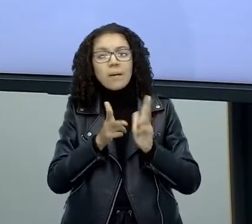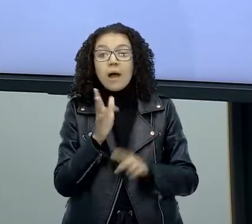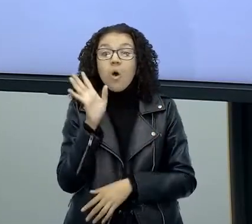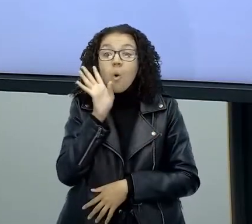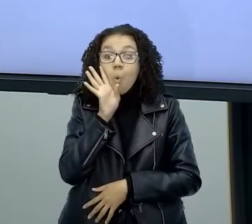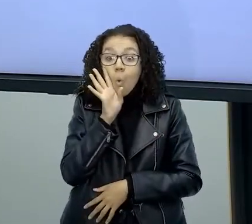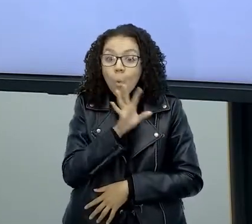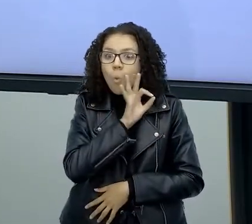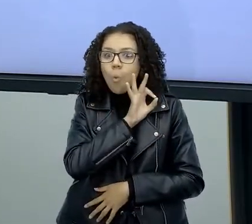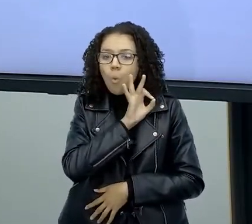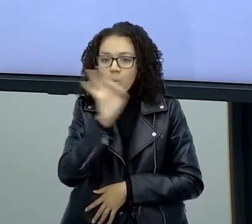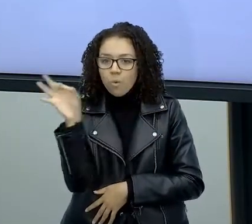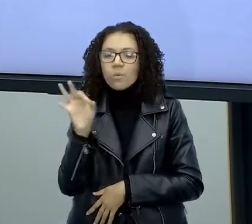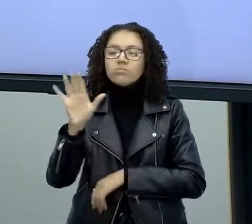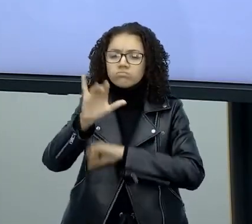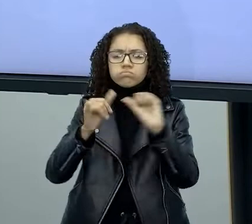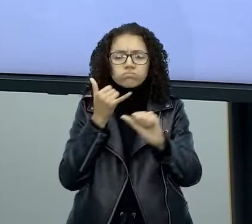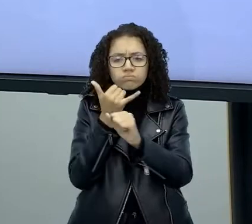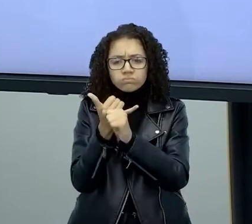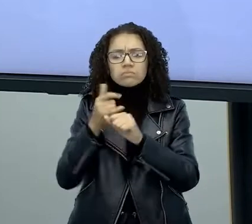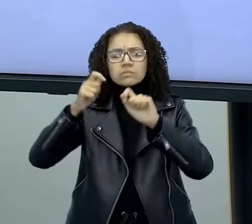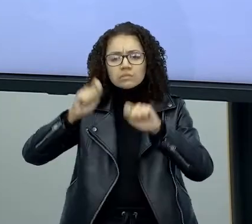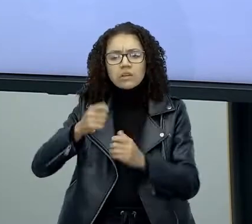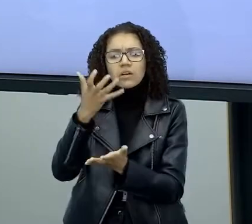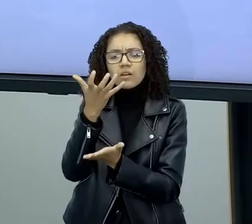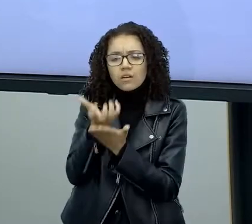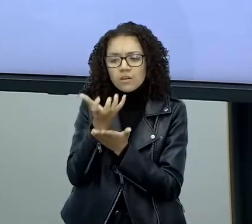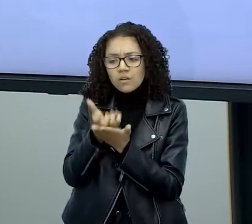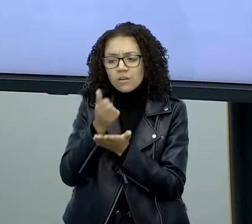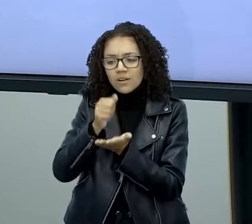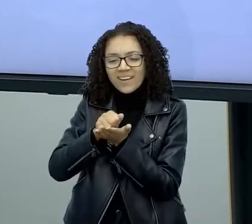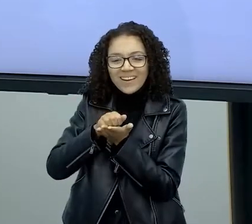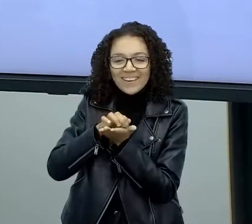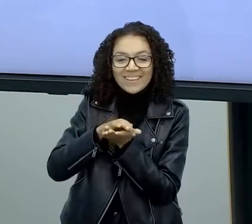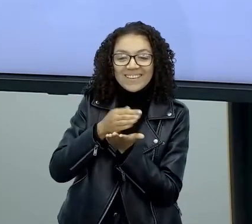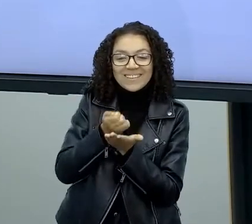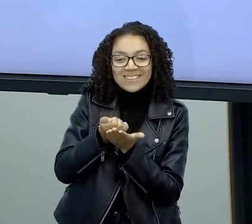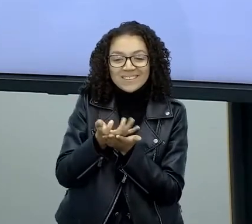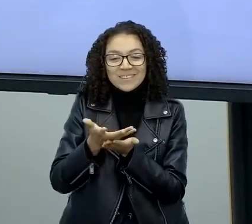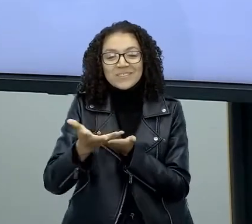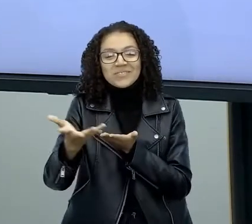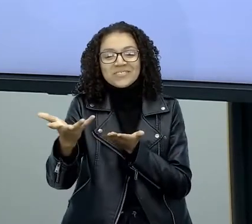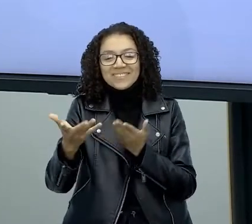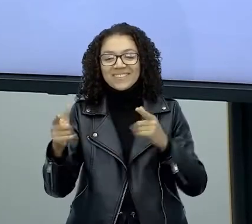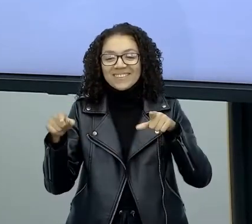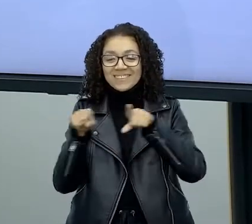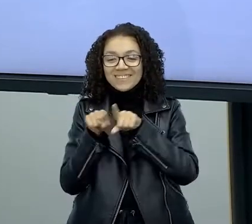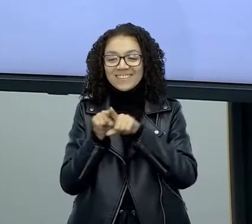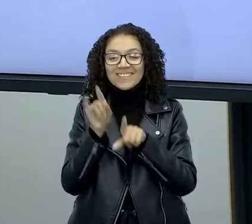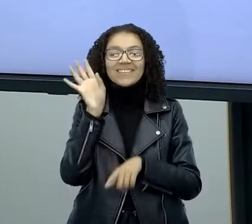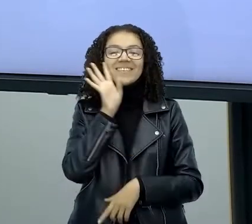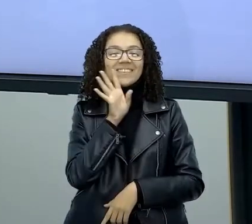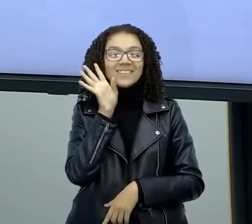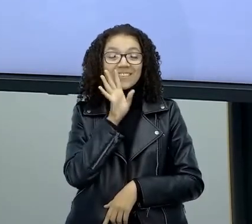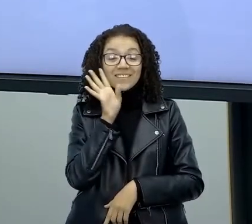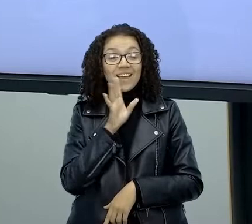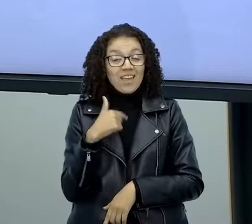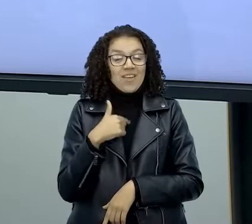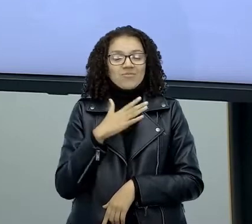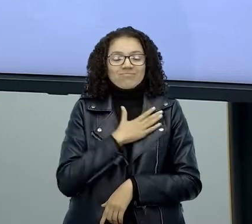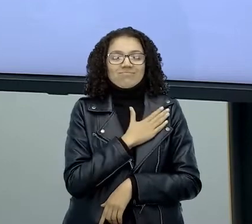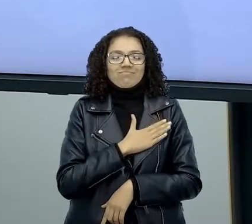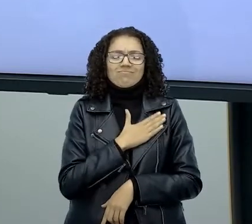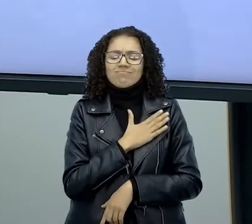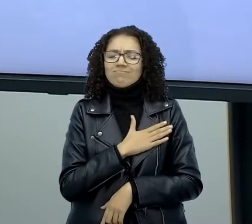né? Mas você pode colocar no podcast, colocar no seu celular e ouvindo. Bem bacana, é uma galera bem legal. Eu gostei muito